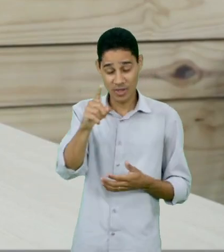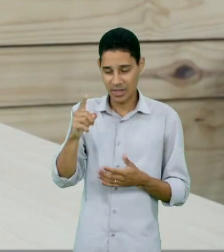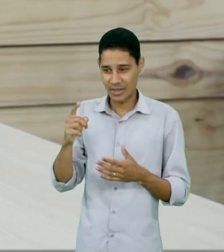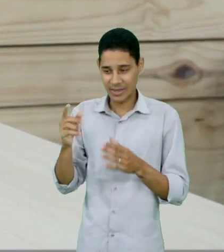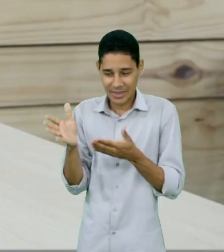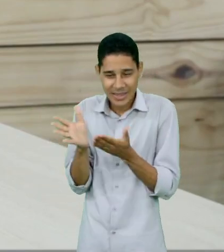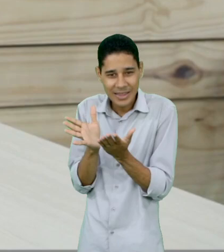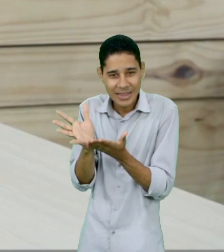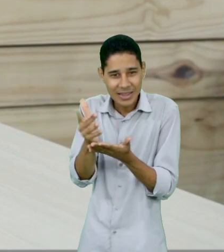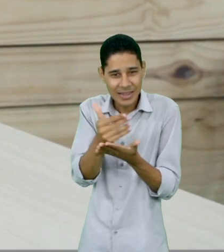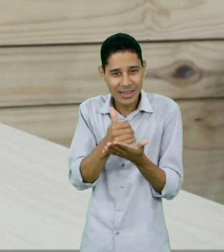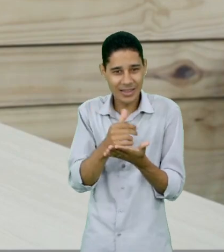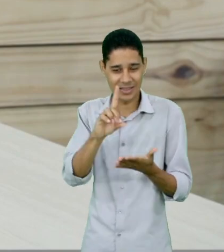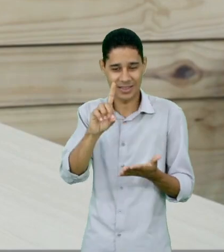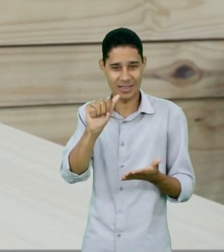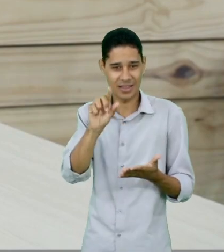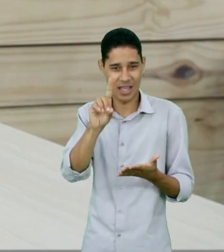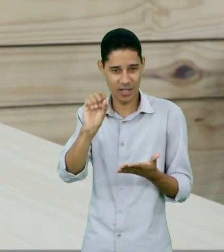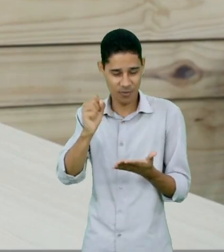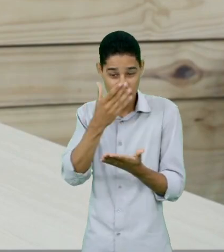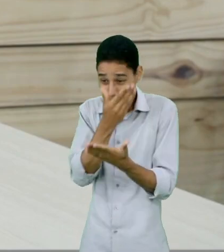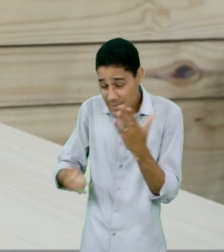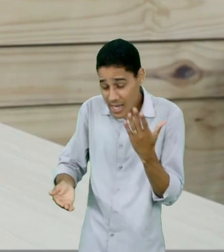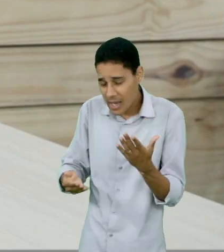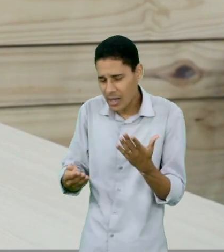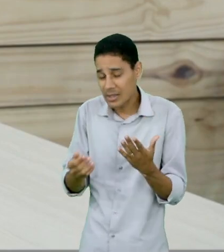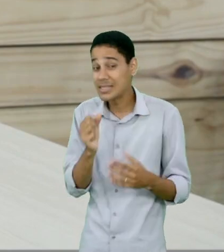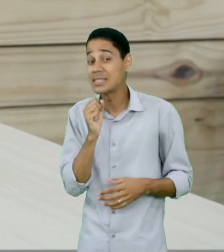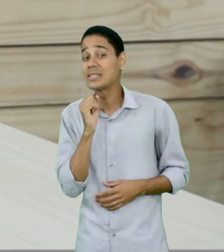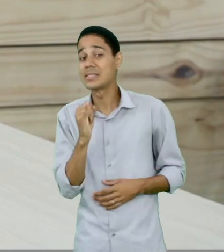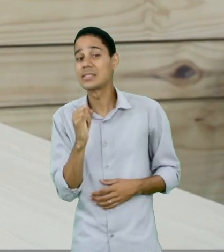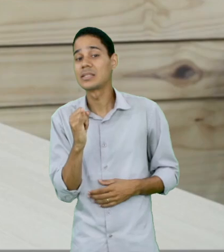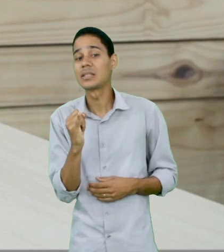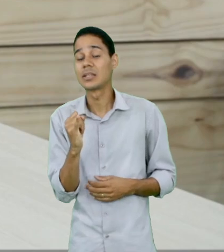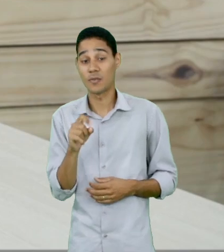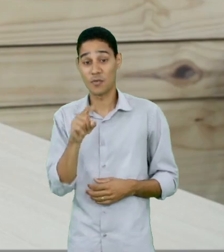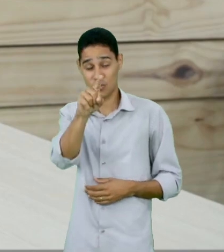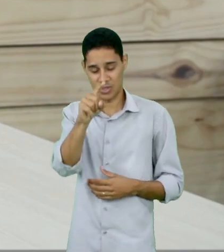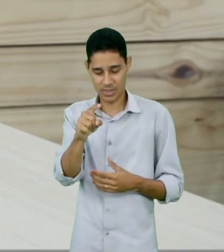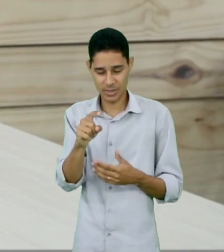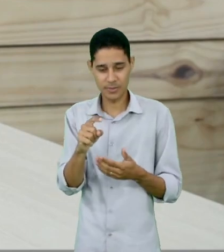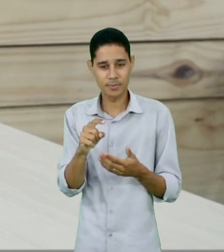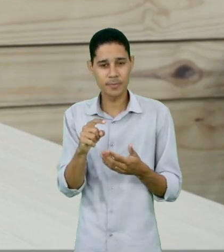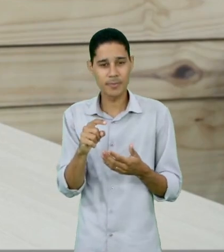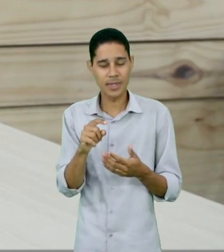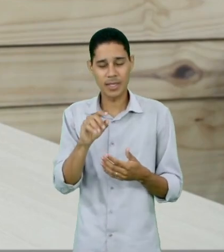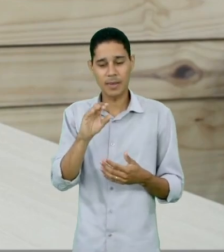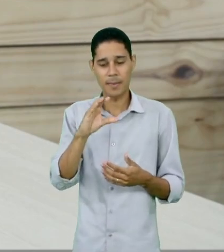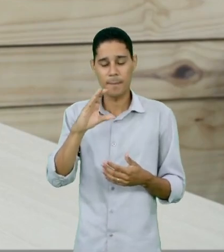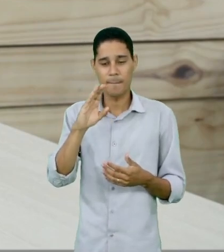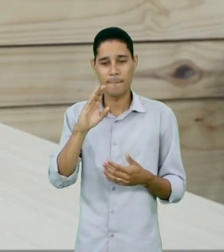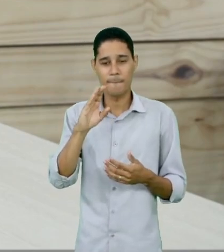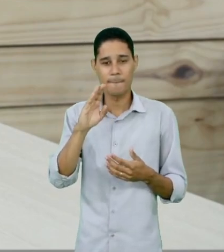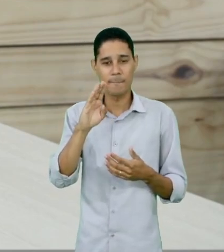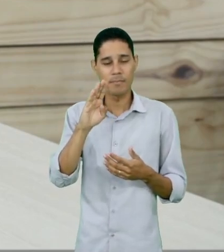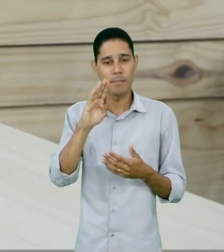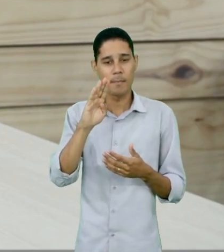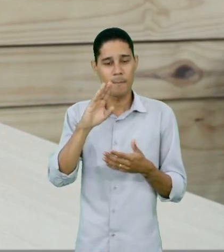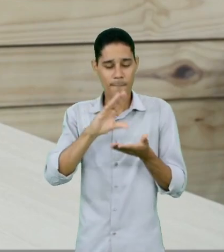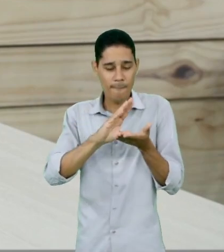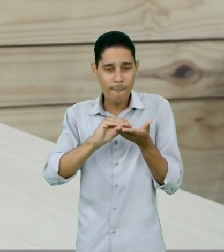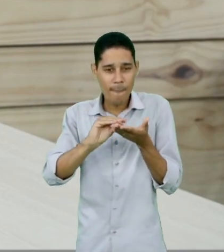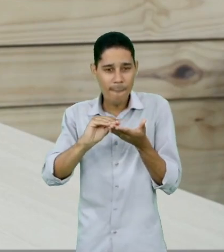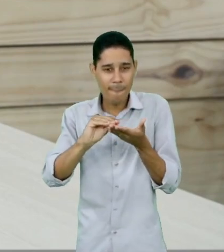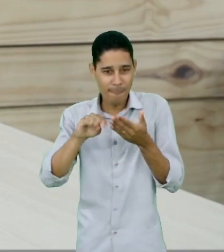de backup planejada. Tá? Tende a zero o risco de você perder dados hoje em